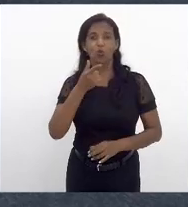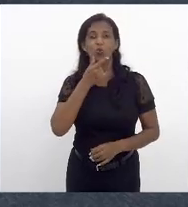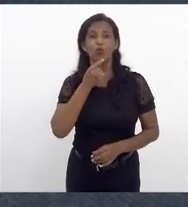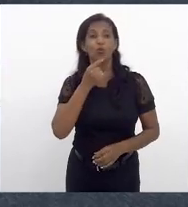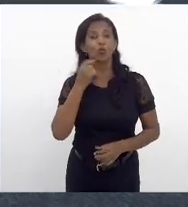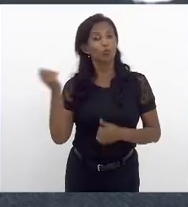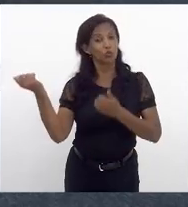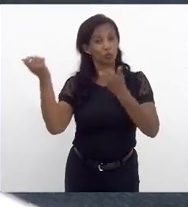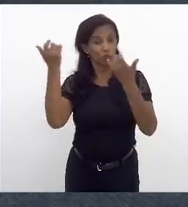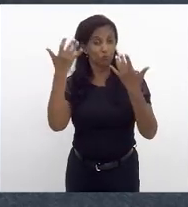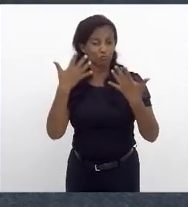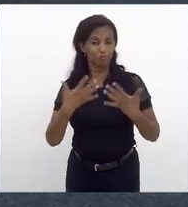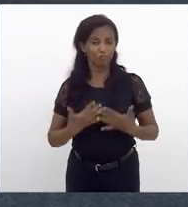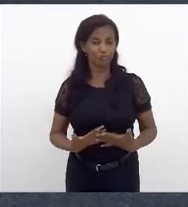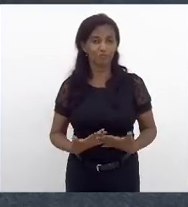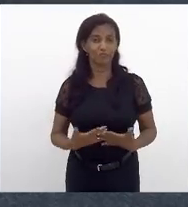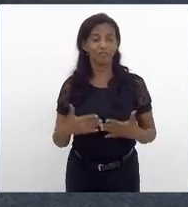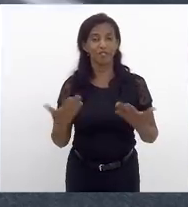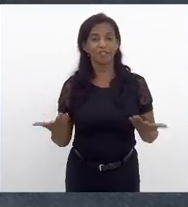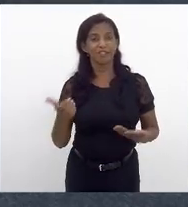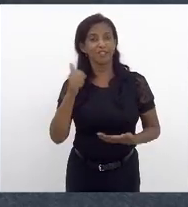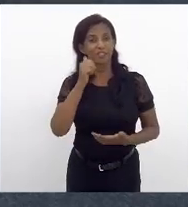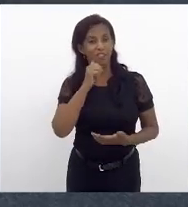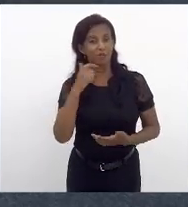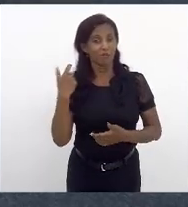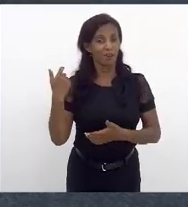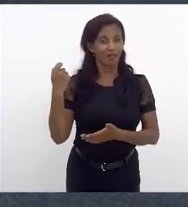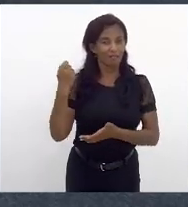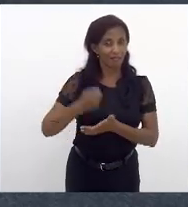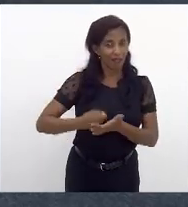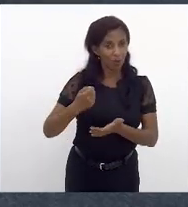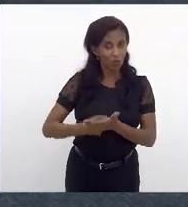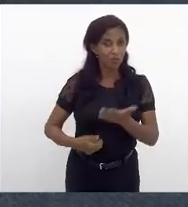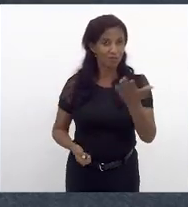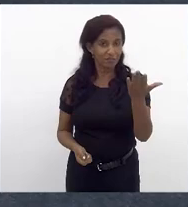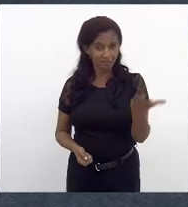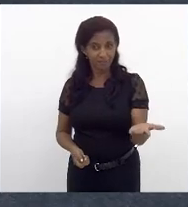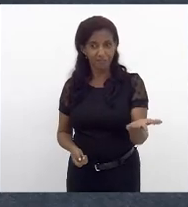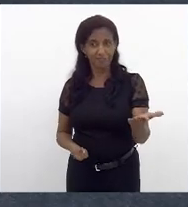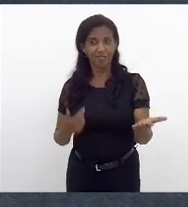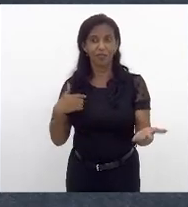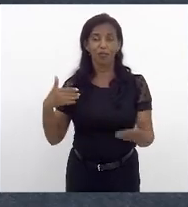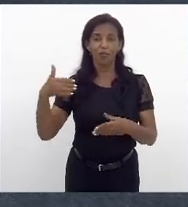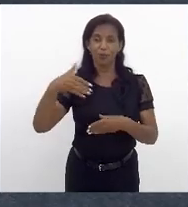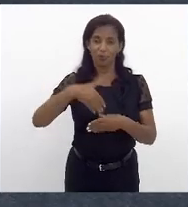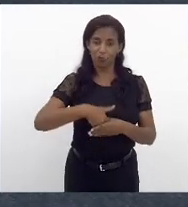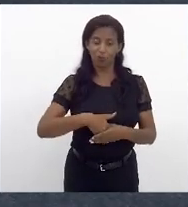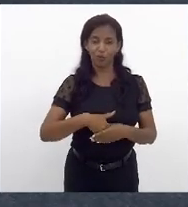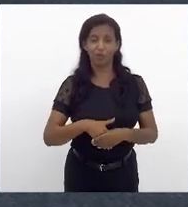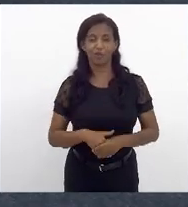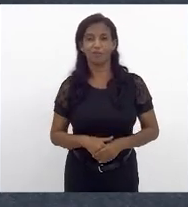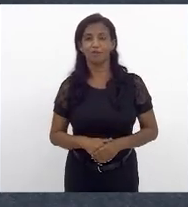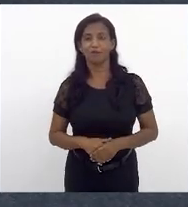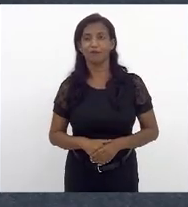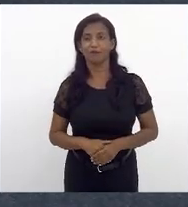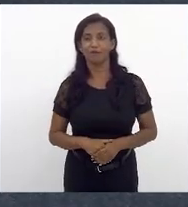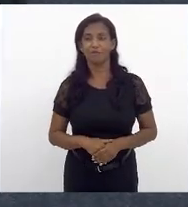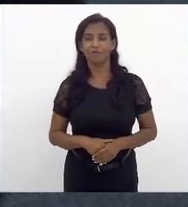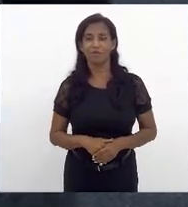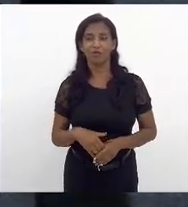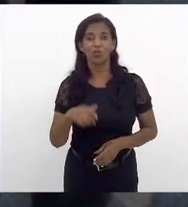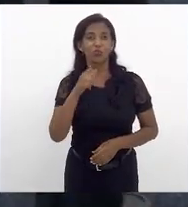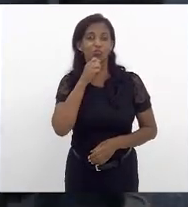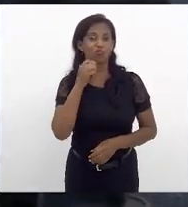nos definem. Então, seja essa mulher na luta que és. E aqui o meu voto, deputada tia Ju. Eu não